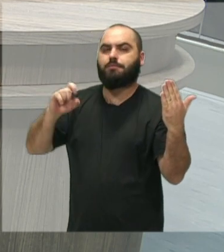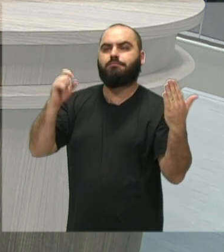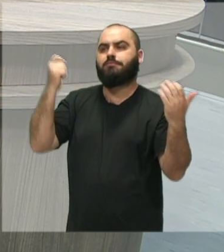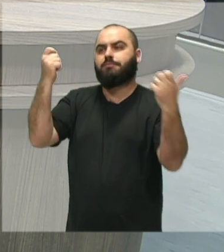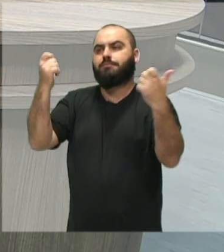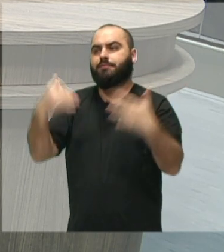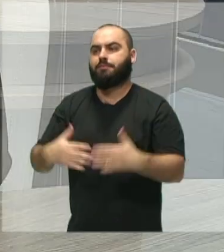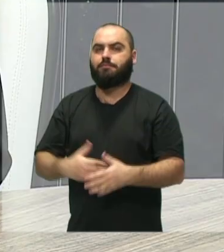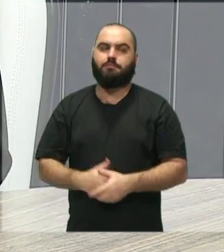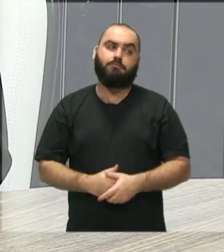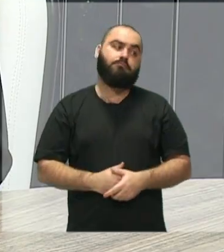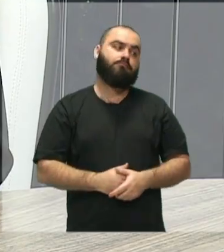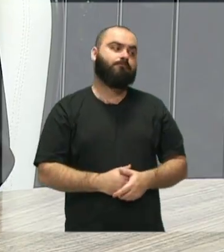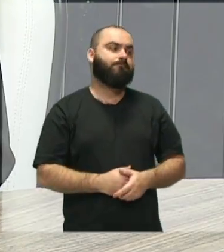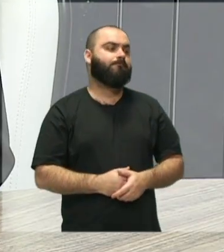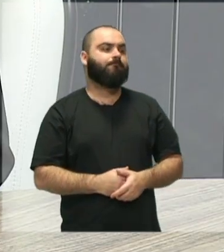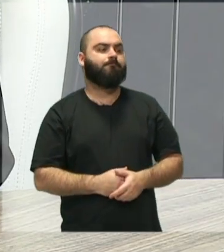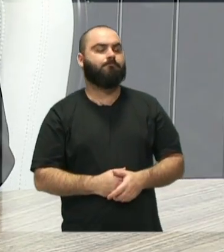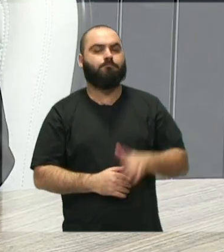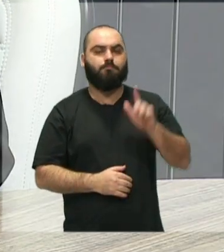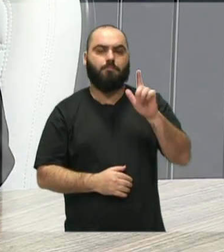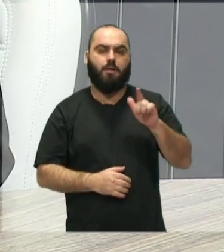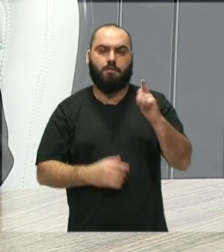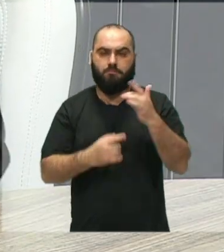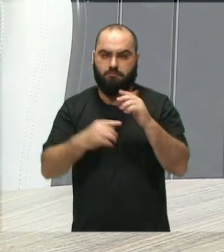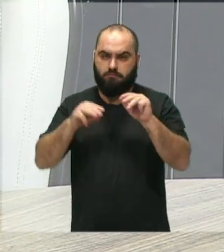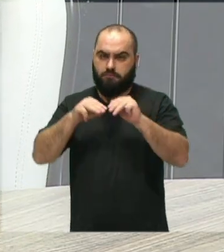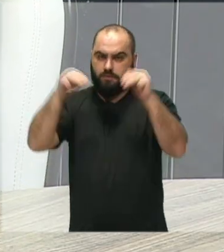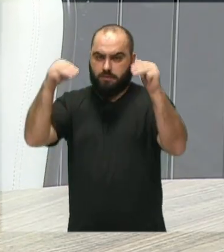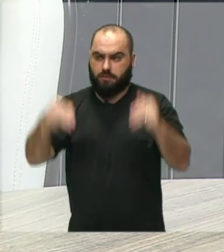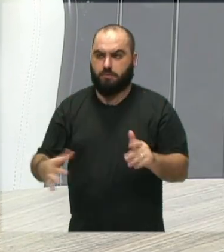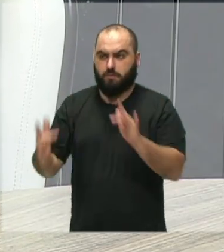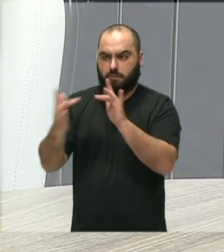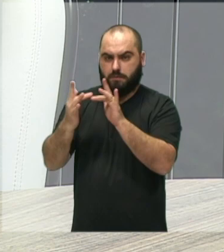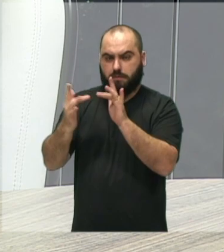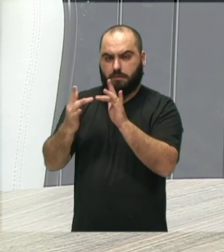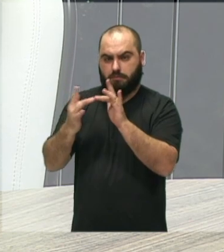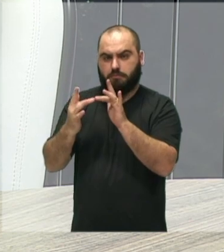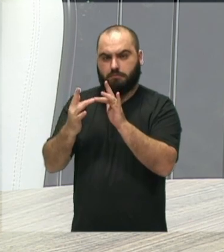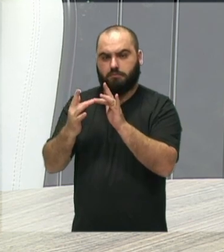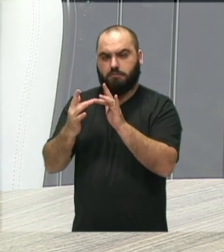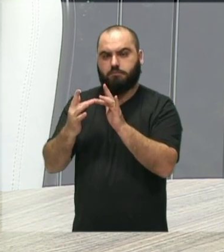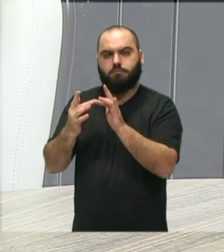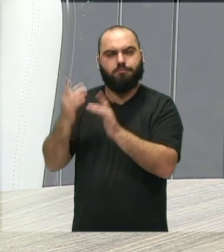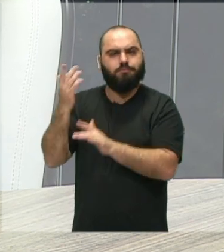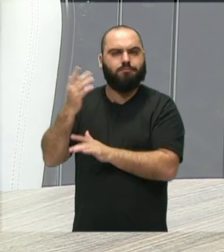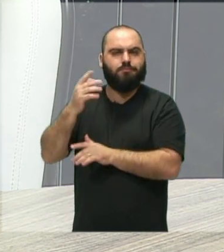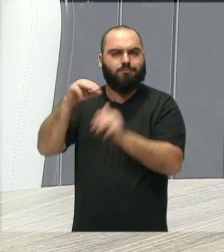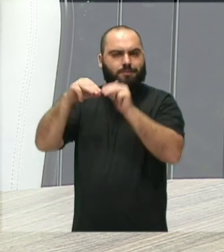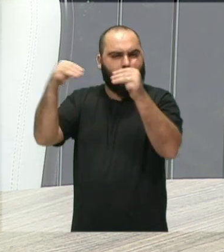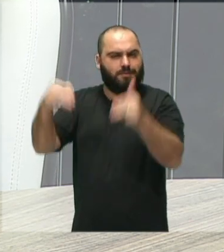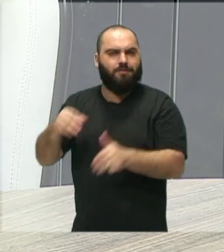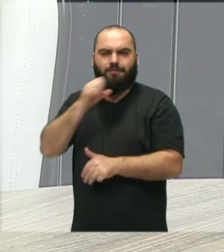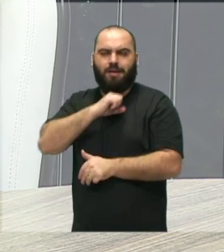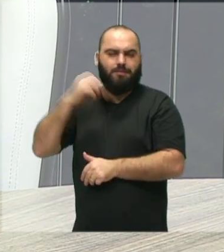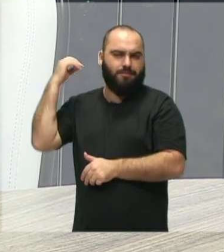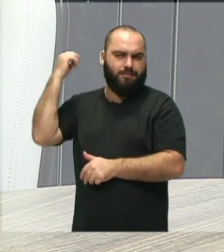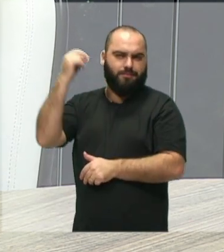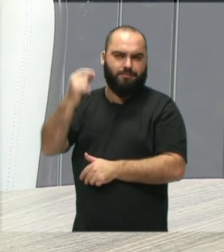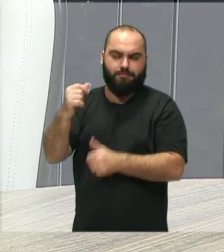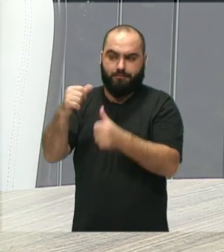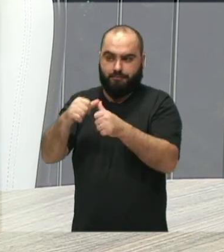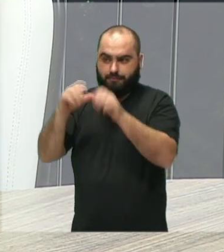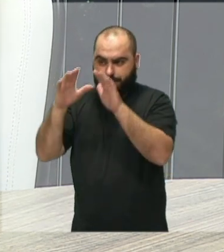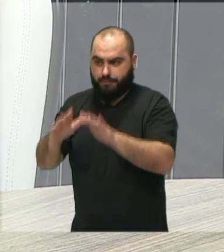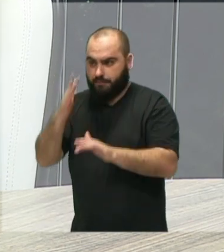área é essa questão dos museus mais interativos, né? Que normalmente os museus mais tradicionais, anteriores, eram muito estáticos, né?